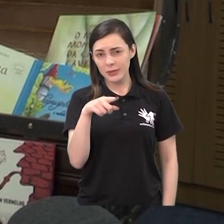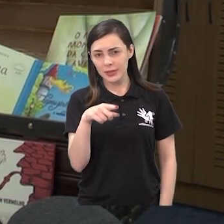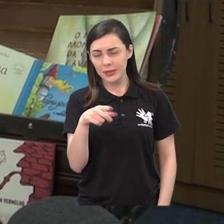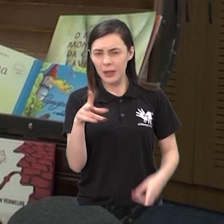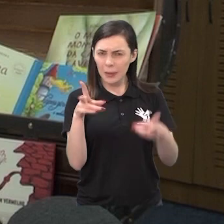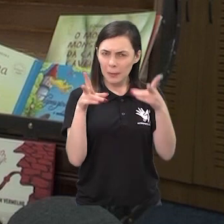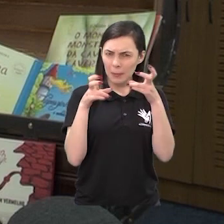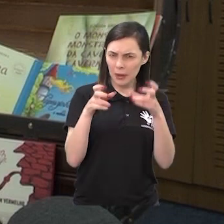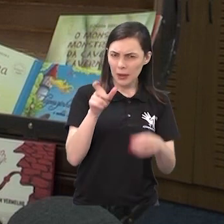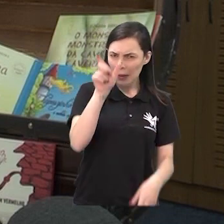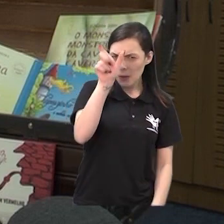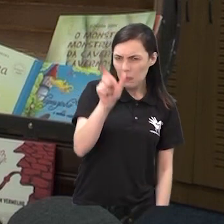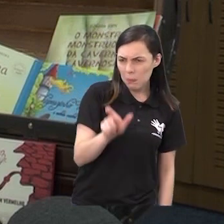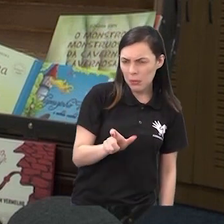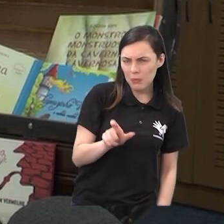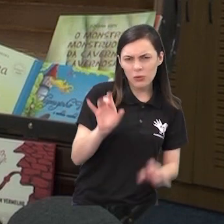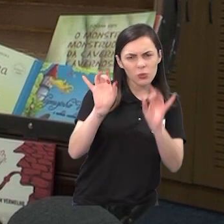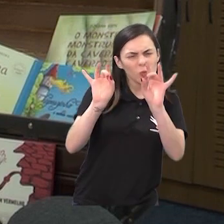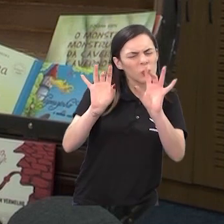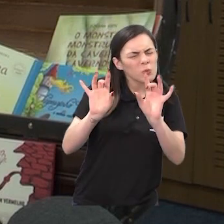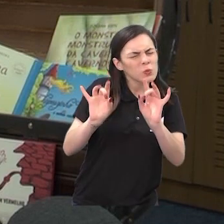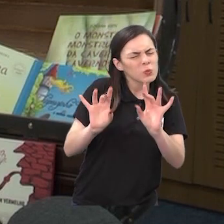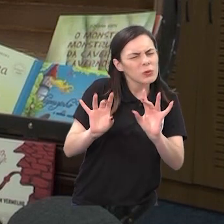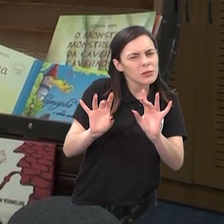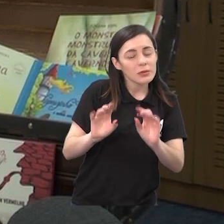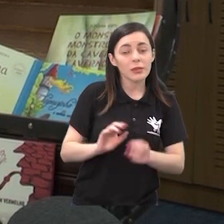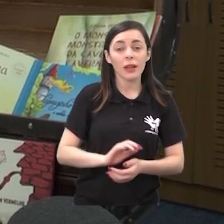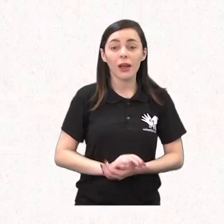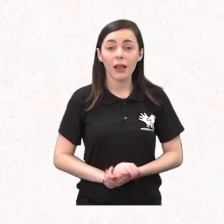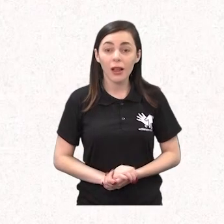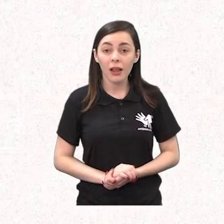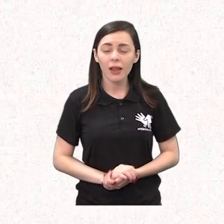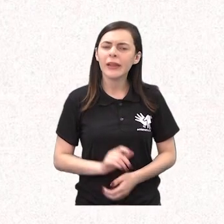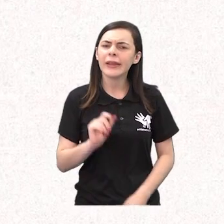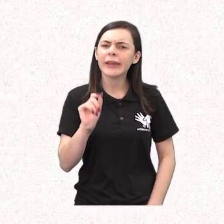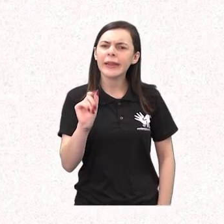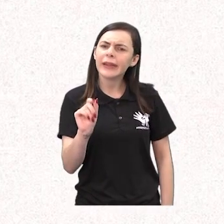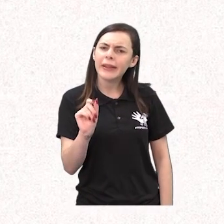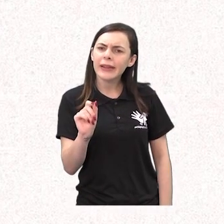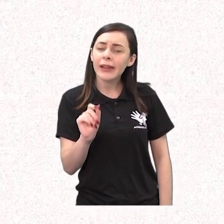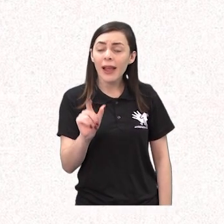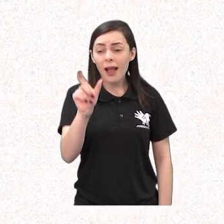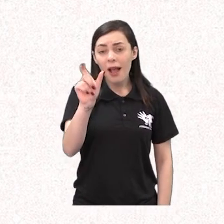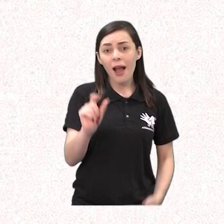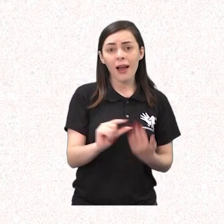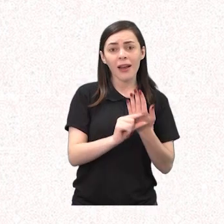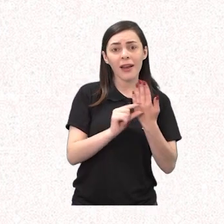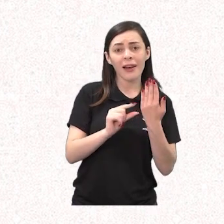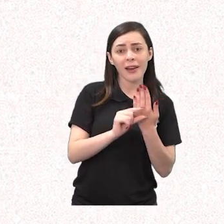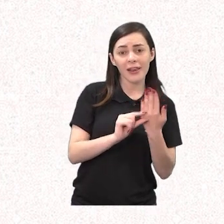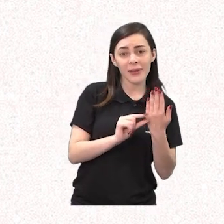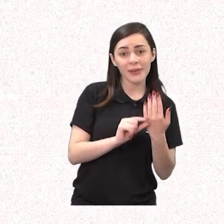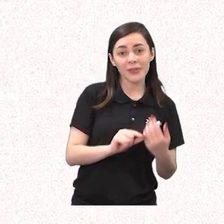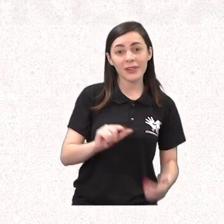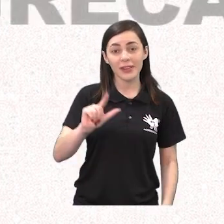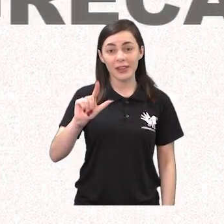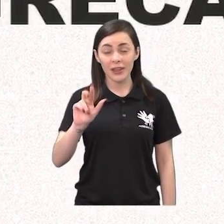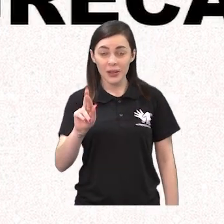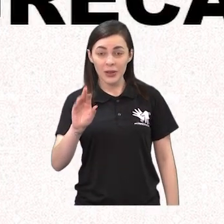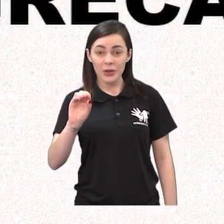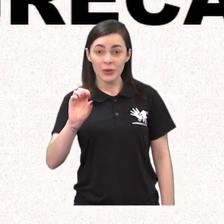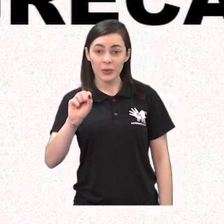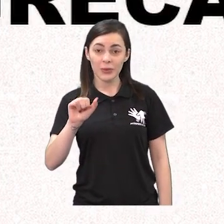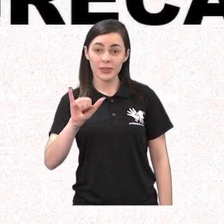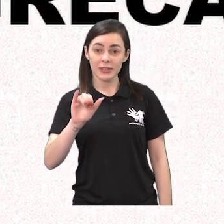contamos com a participação de uma pessoa muito especial na nossa história? E nós contamos com a nossa autora, que é